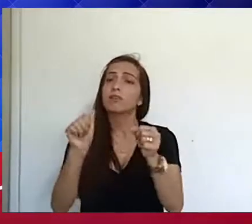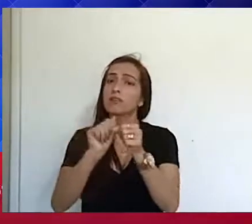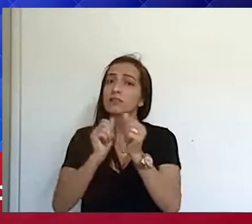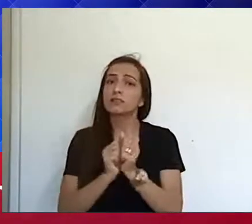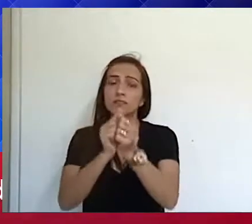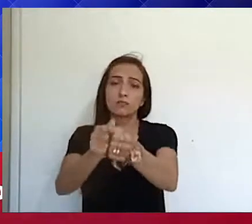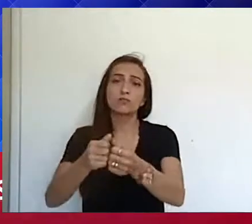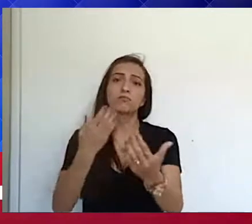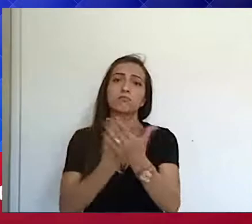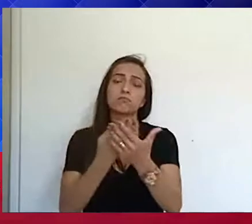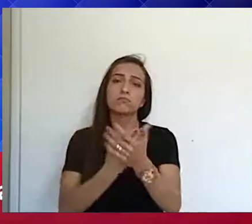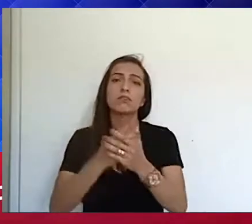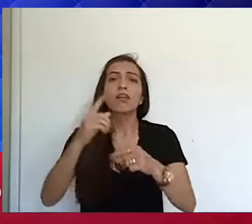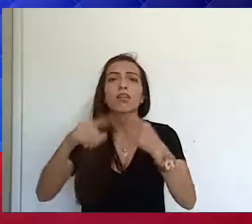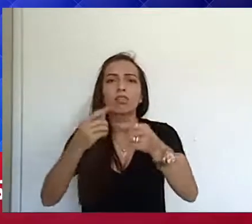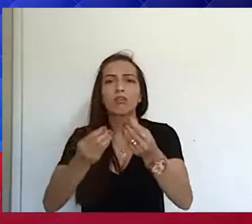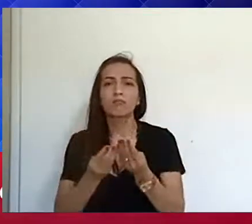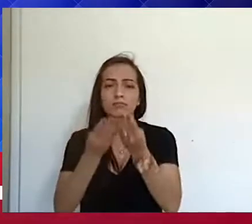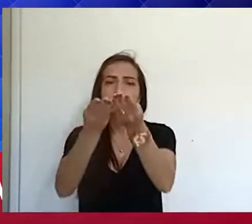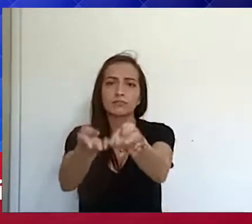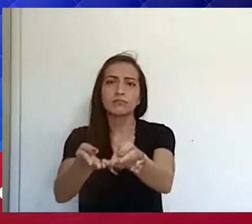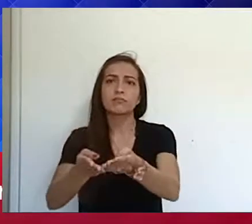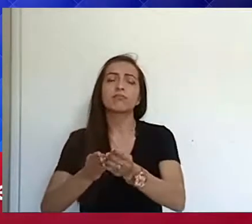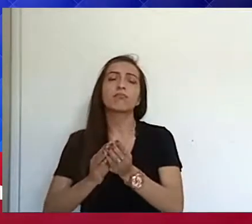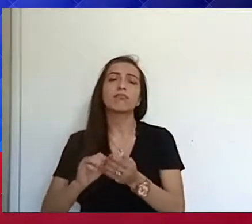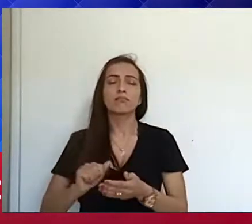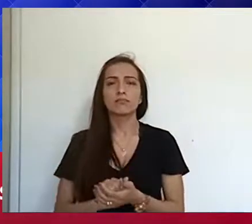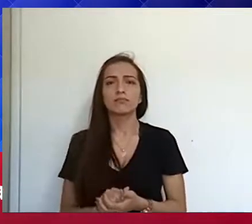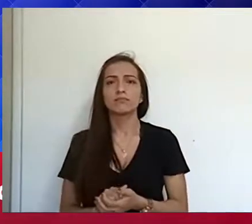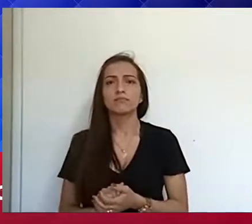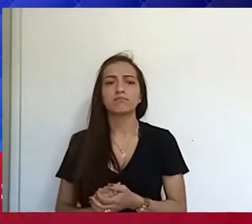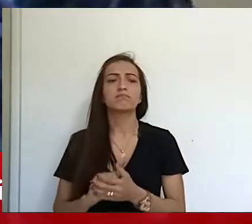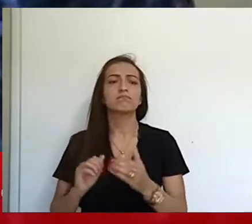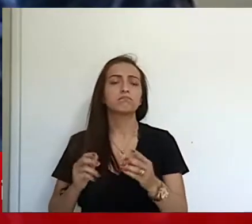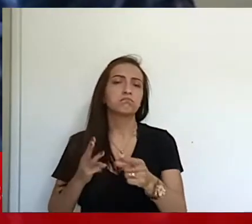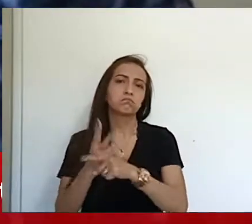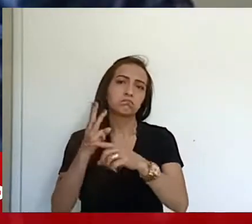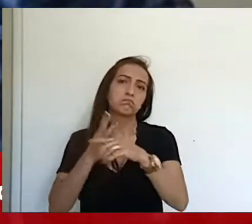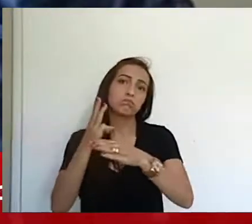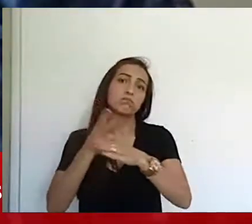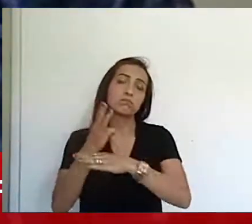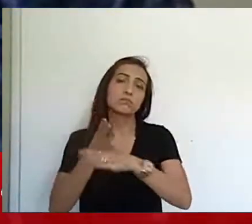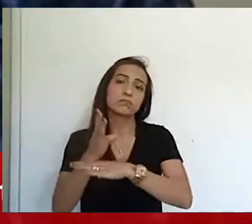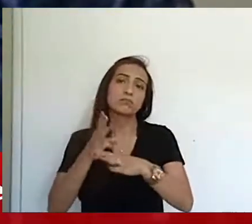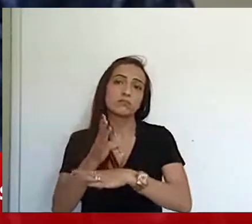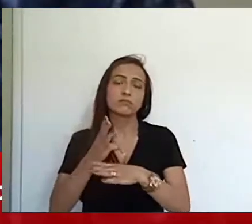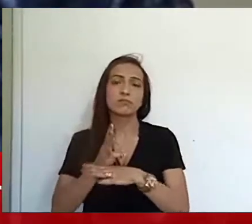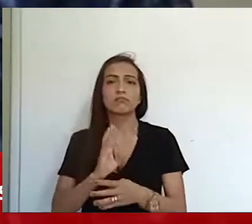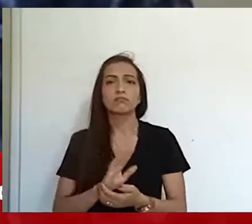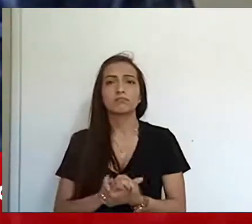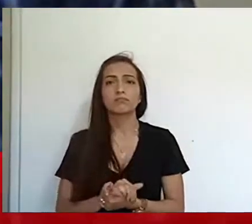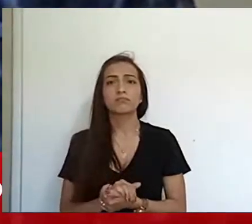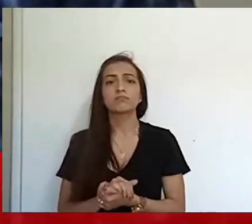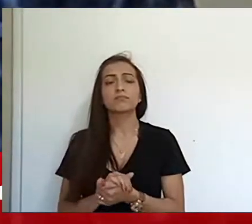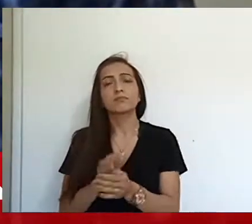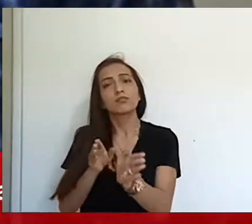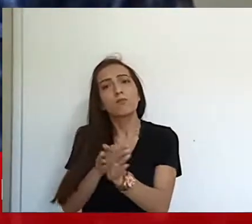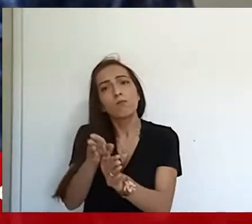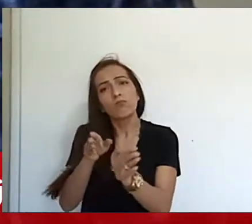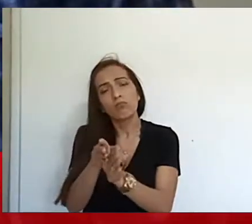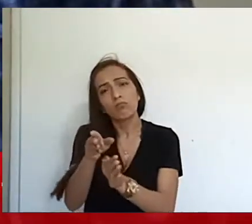depois mandam pelo grupo de WhatsApp, que é outra comunicação entre a gente. Então, as orientações que nós estão sendo essas, né?